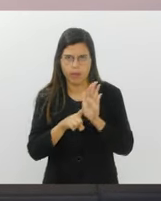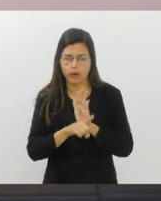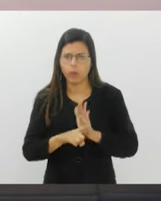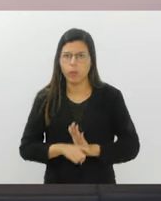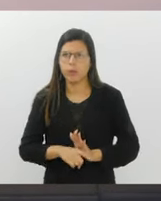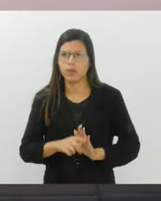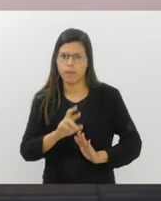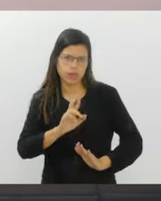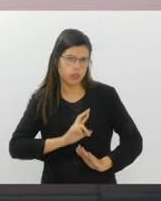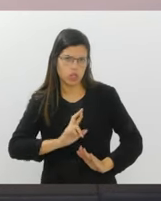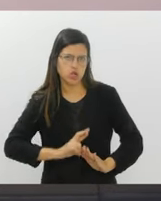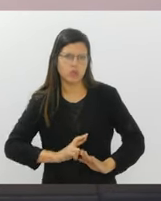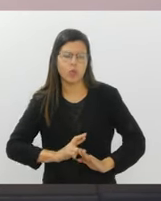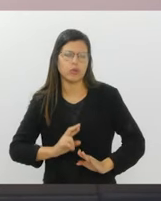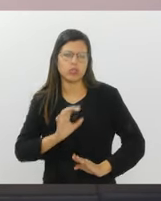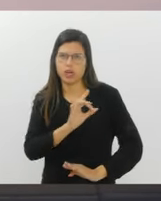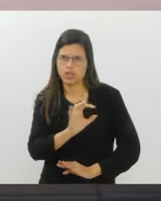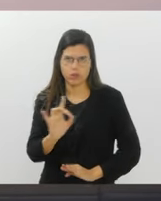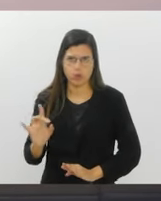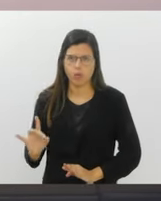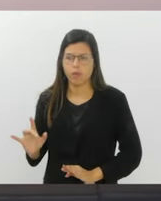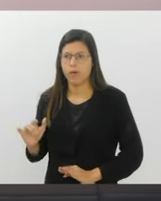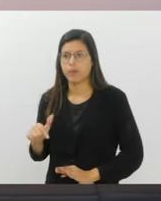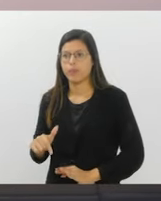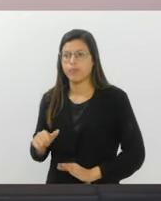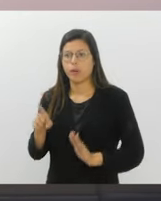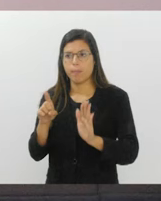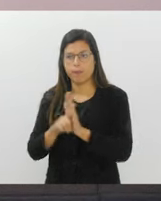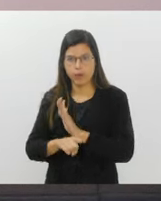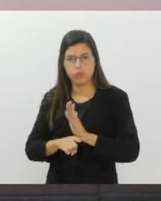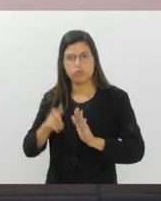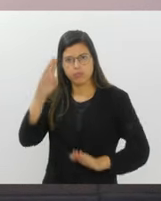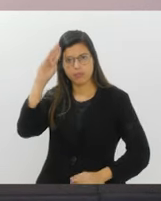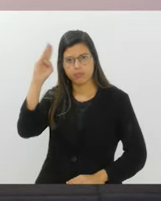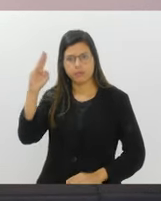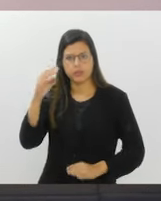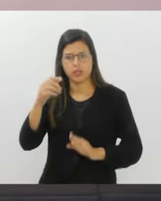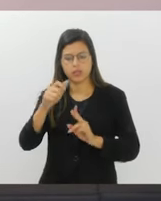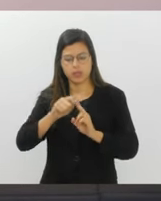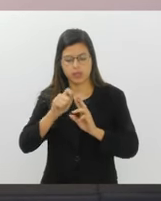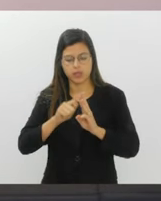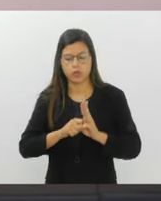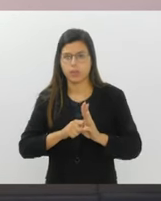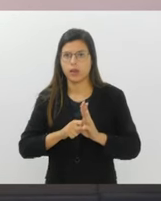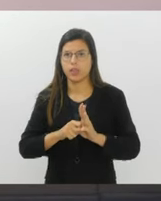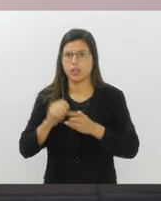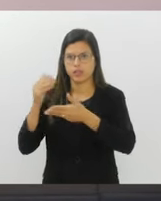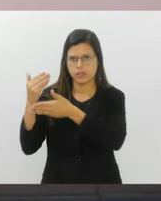é uma questão central. Eu tive, há uns 3 meses atrás,